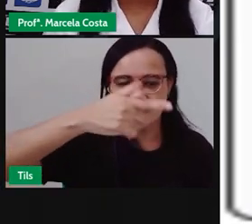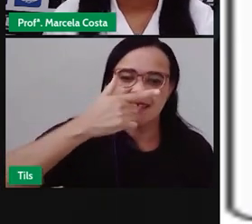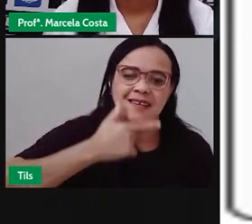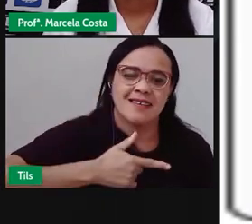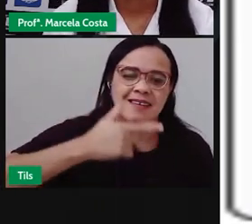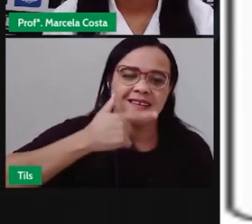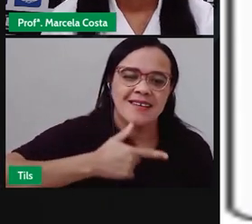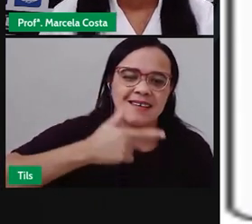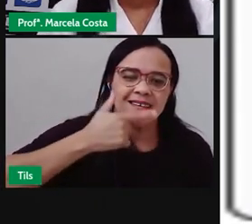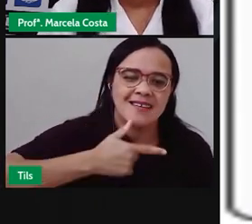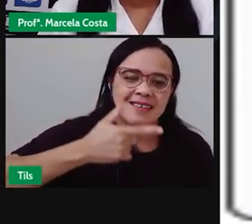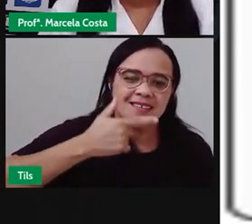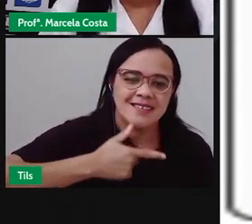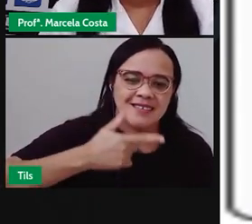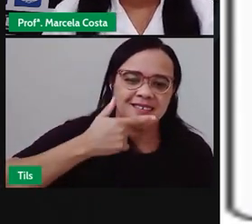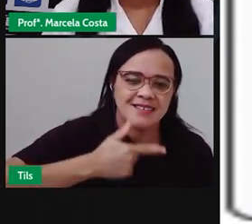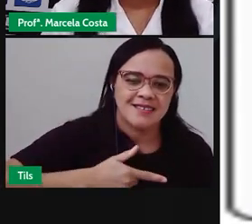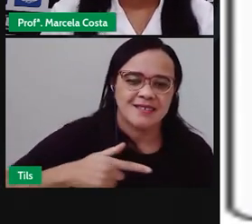De